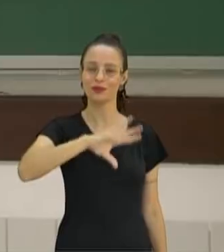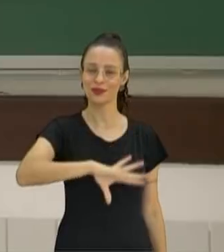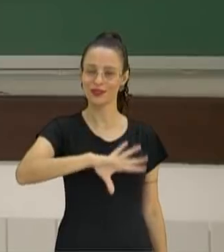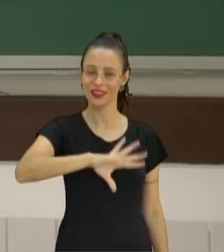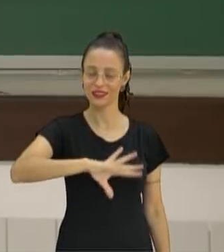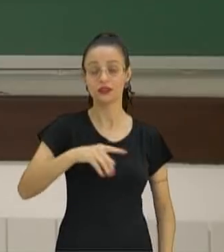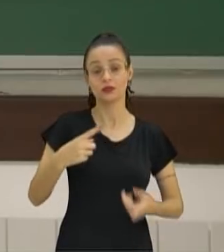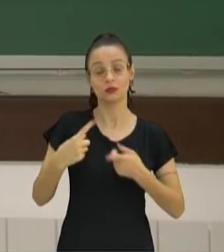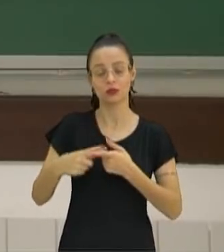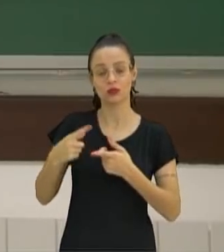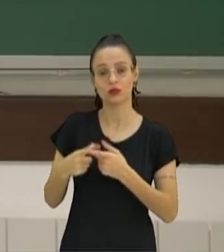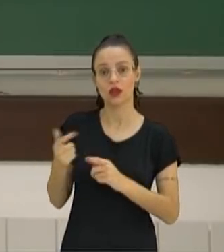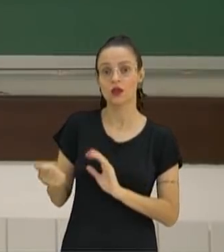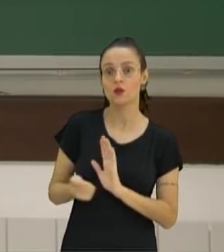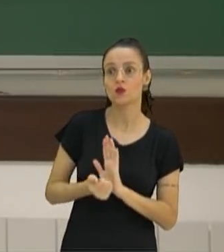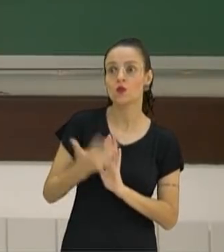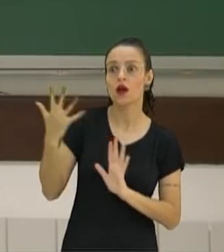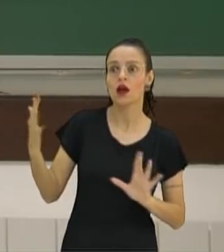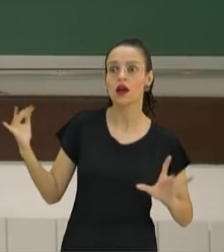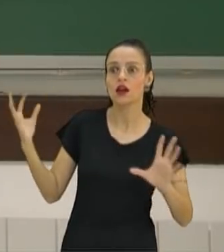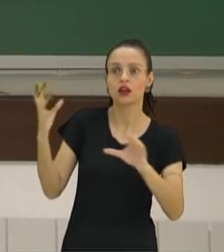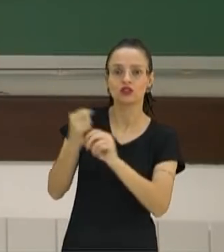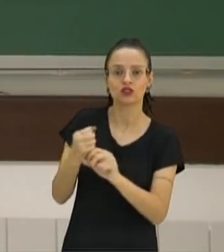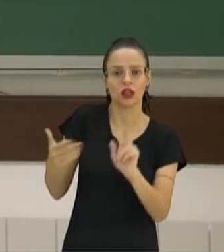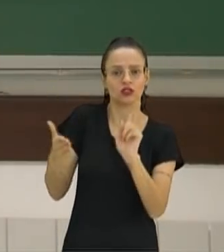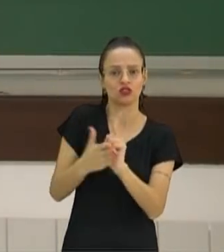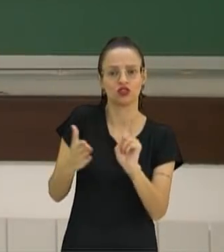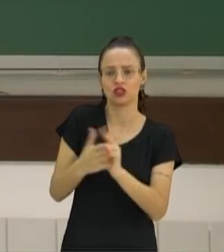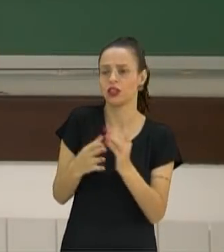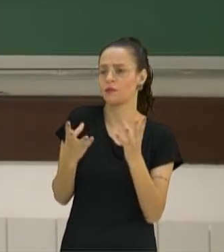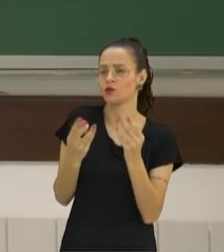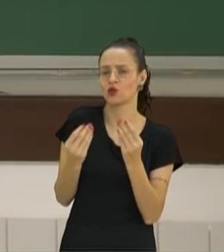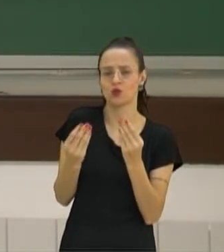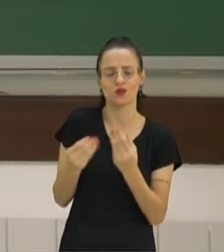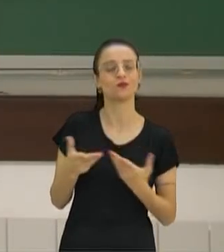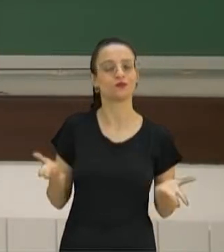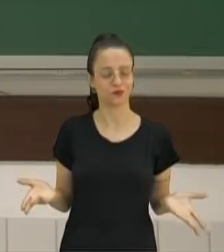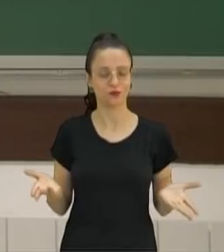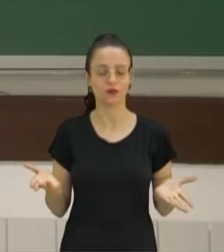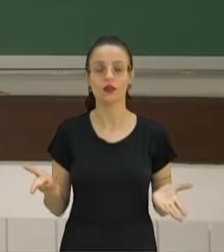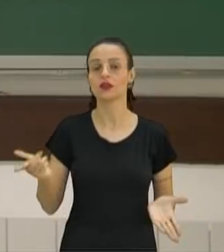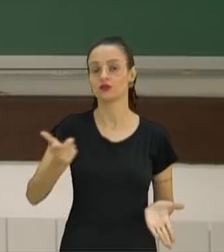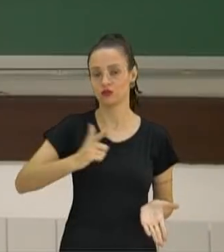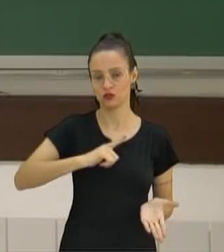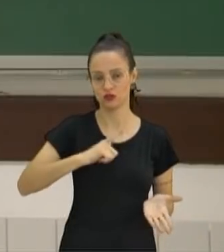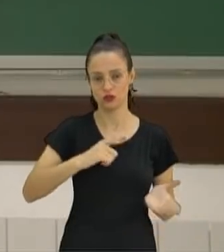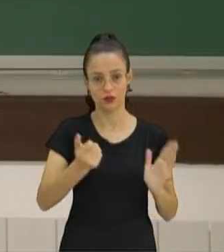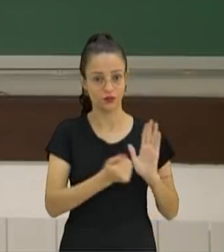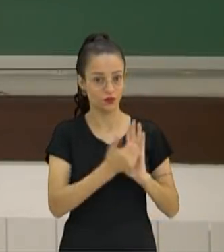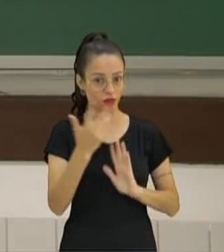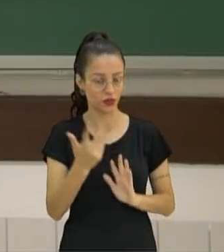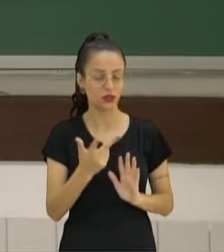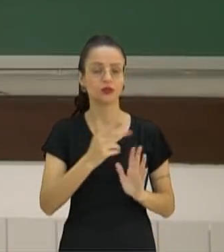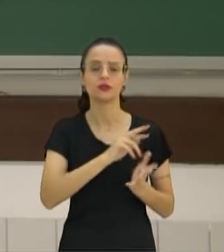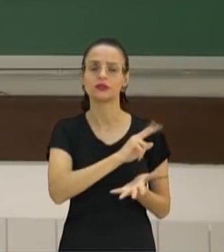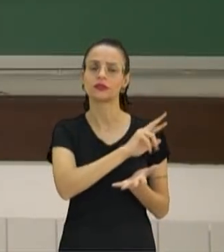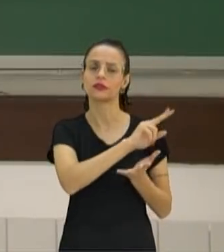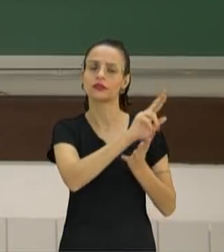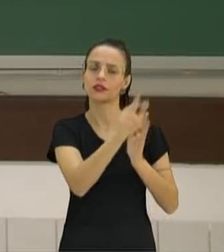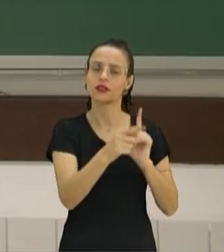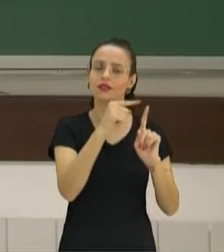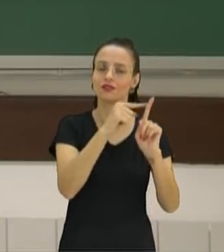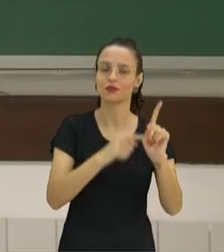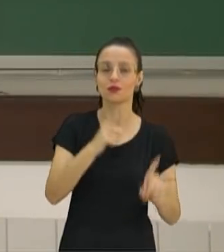né? Porque a quantidade de indígenas era muito grande. E aí, haviam vários tipos de